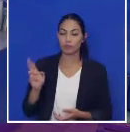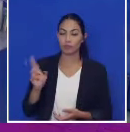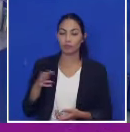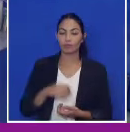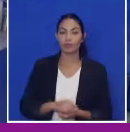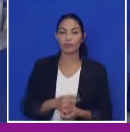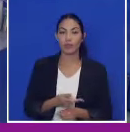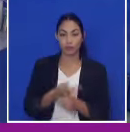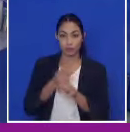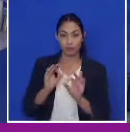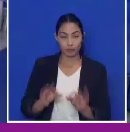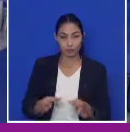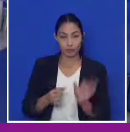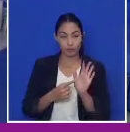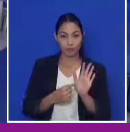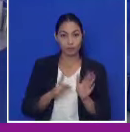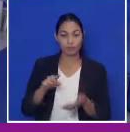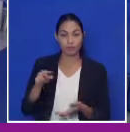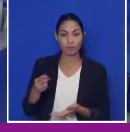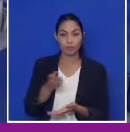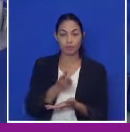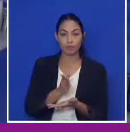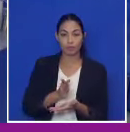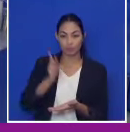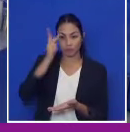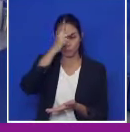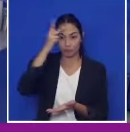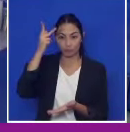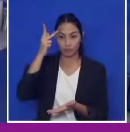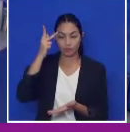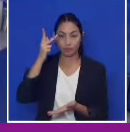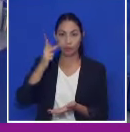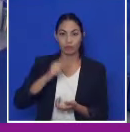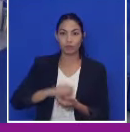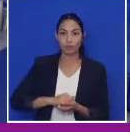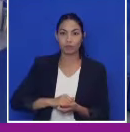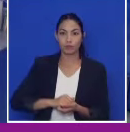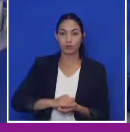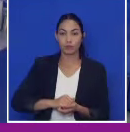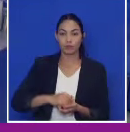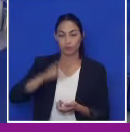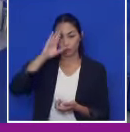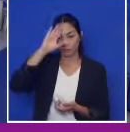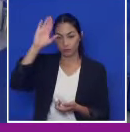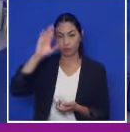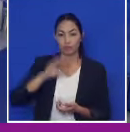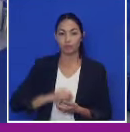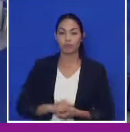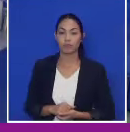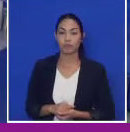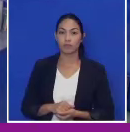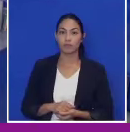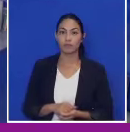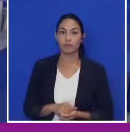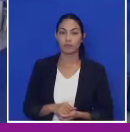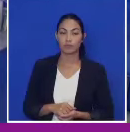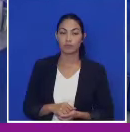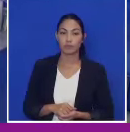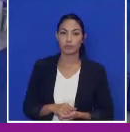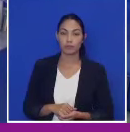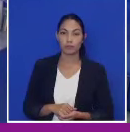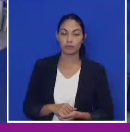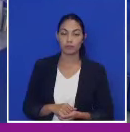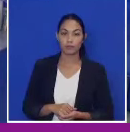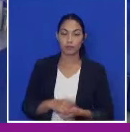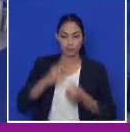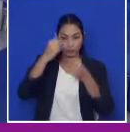R$1.200.000. O valor exato de premiação será divulgado logo após o rateio entre as apostas vencedoras dos prêmios fixos. Quer saber mais sobre